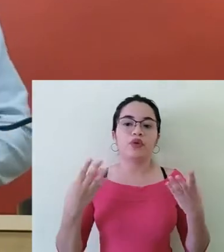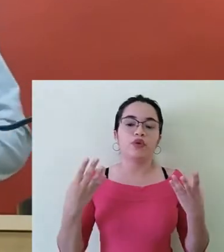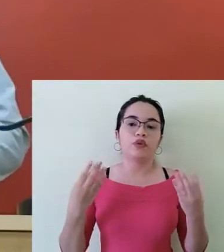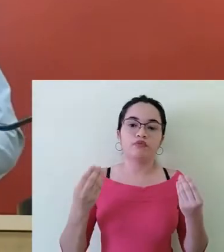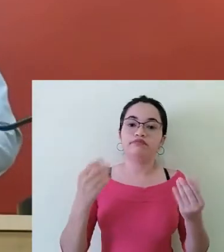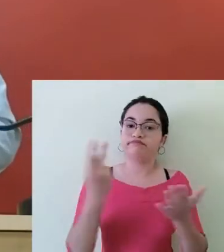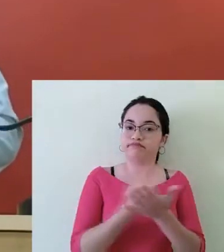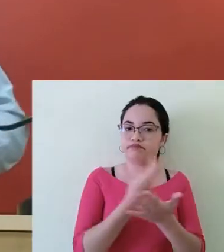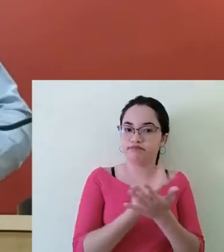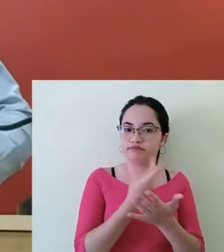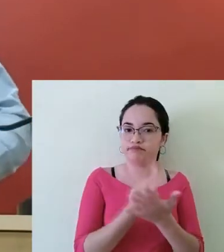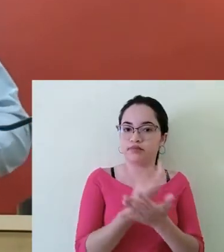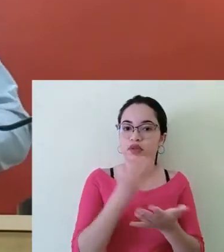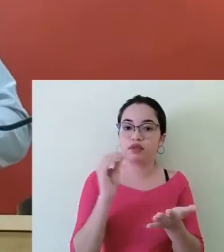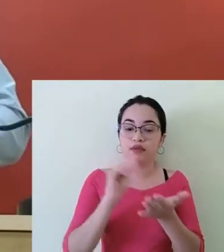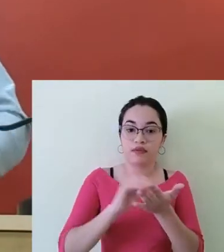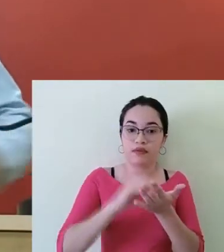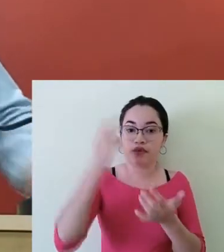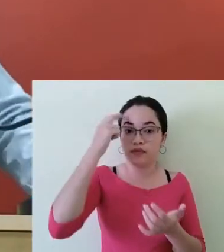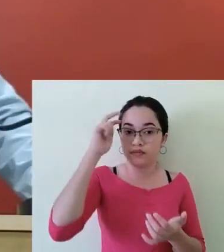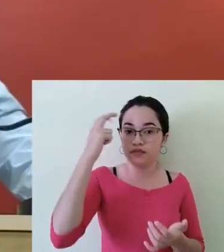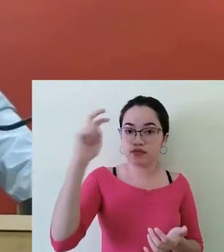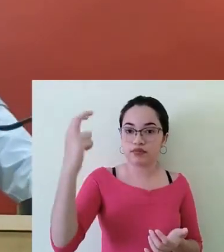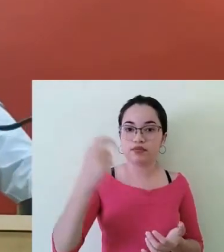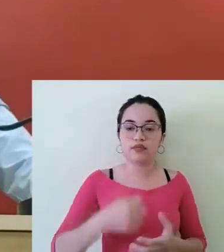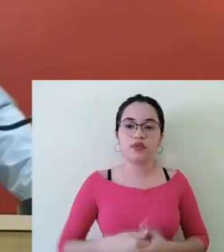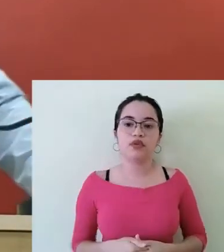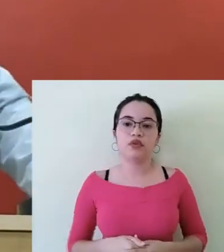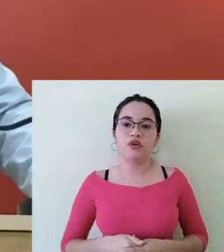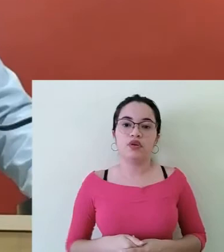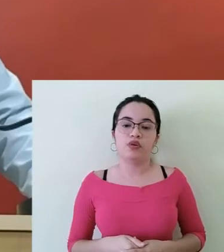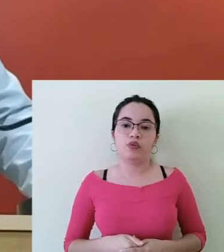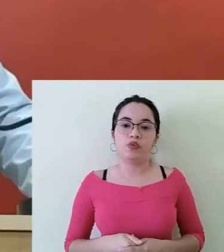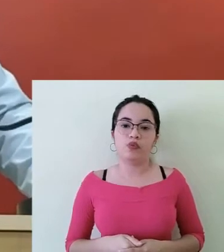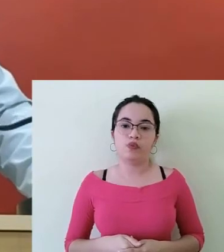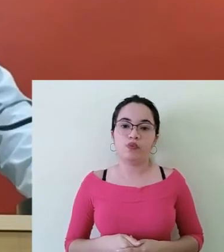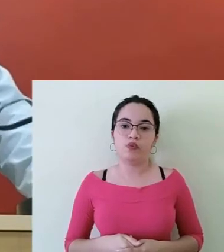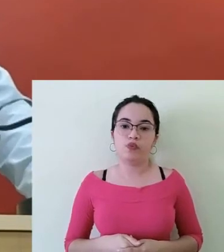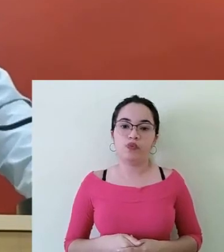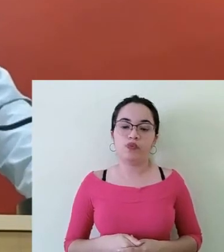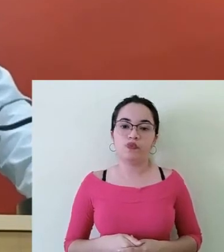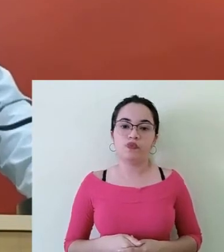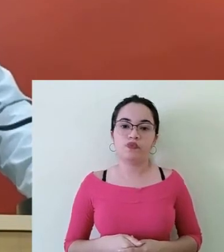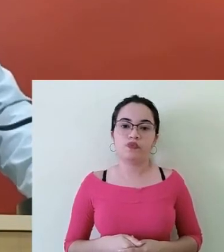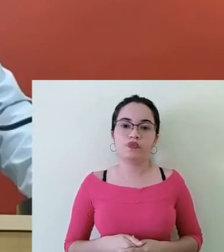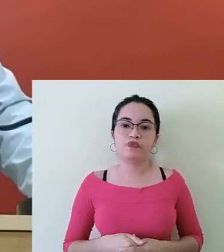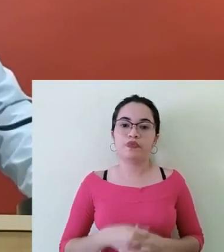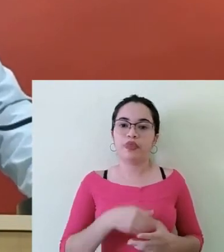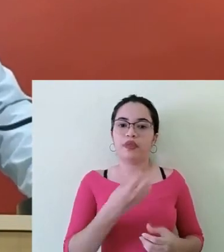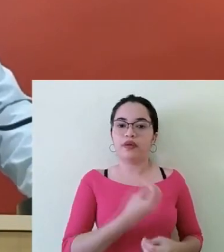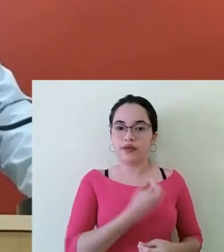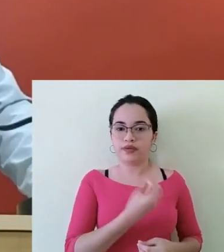muitos erros e a falta de sabedoria se instalou em muitos